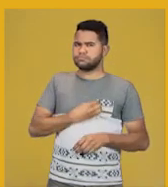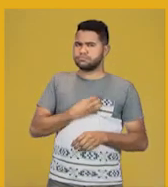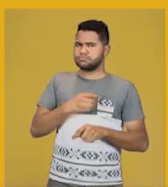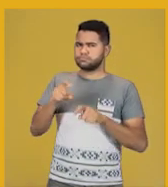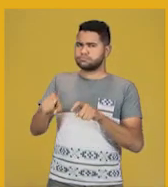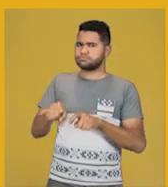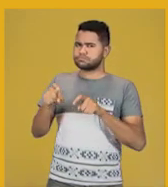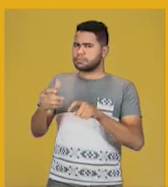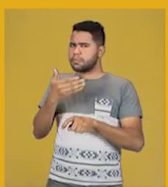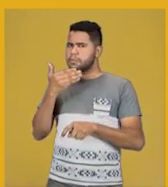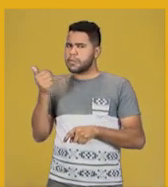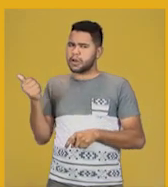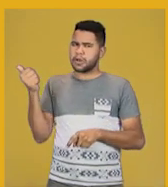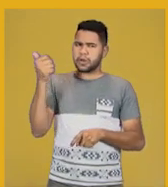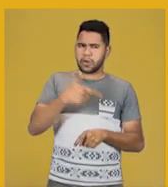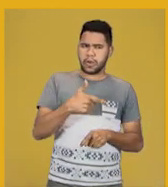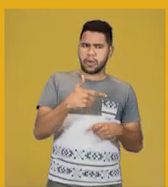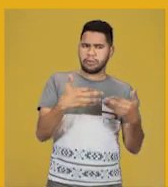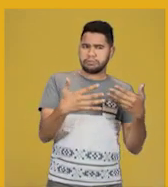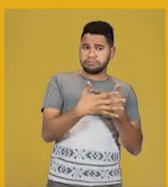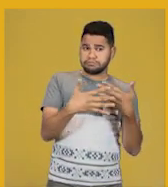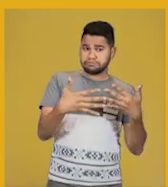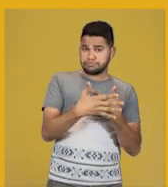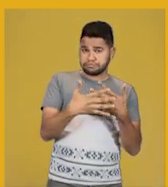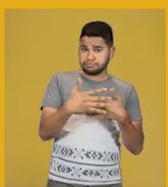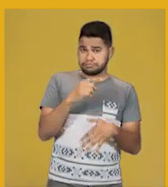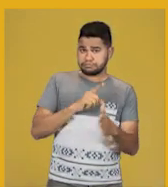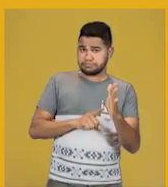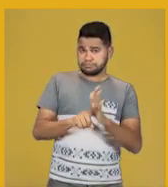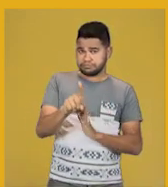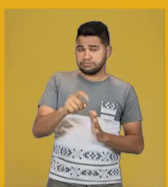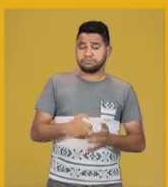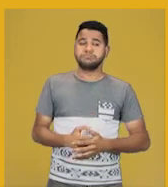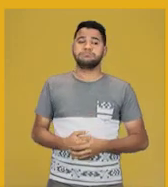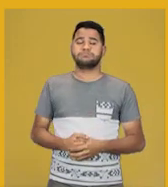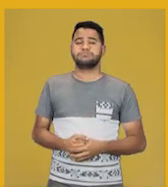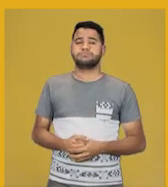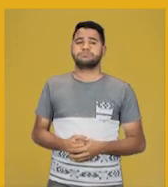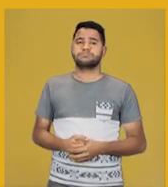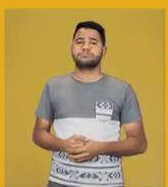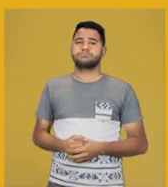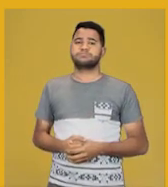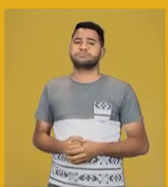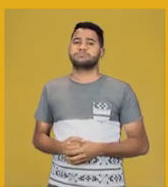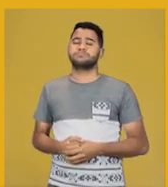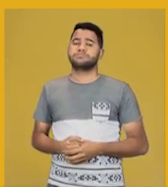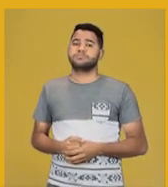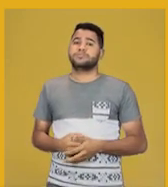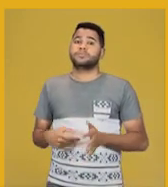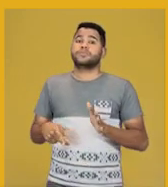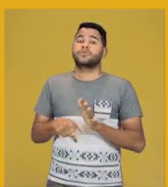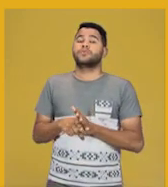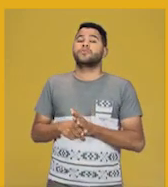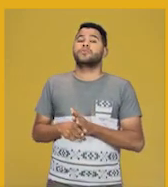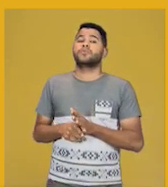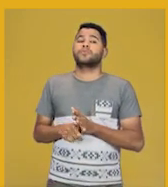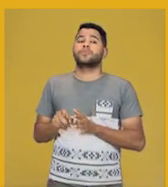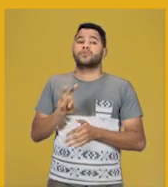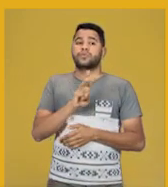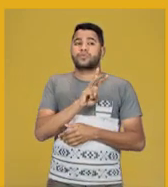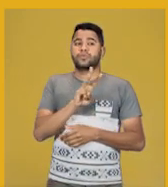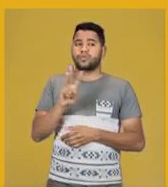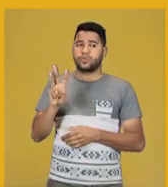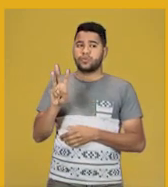vida no interior é melhor que a vida na cidade é a pergunta e da enquete né E essa enquete foi feita no